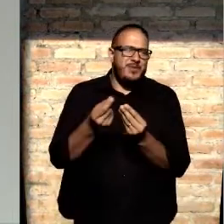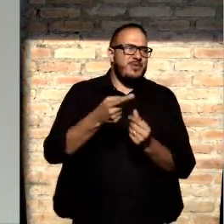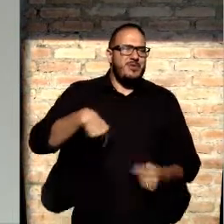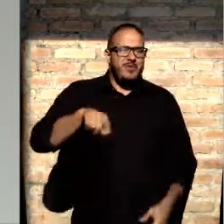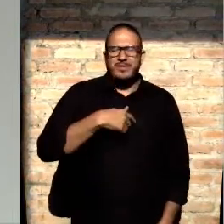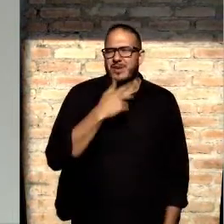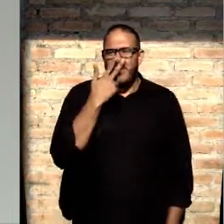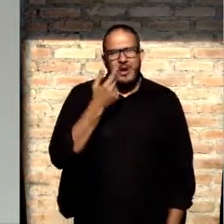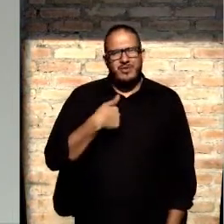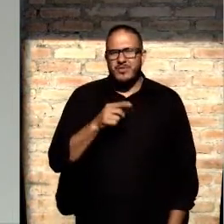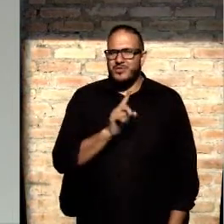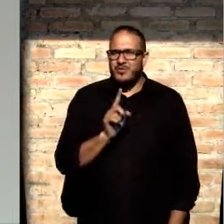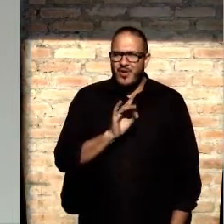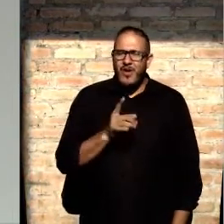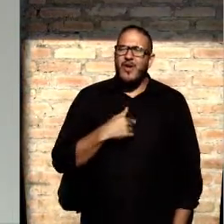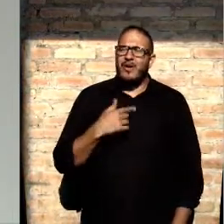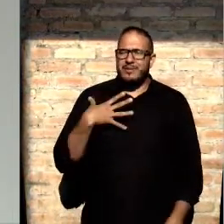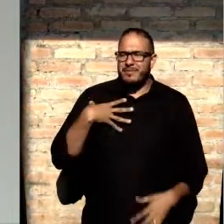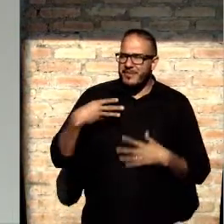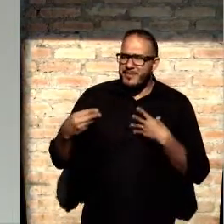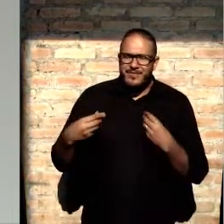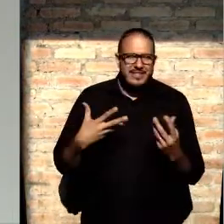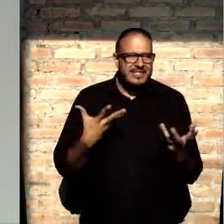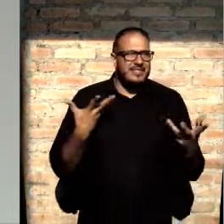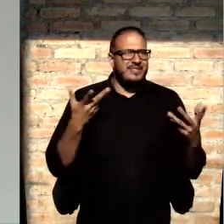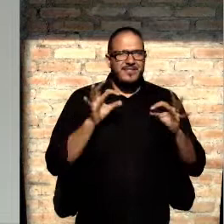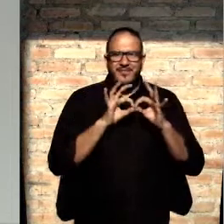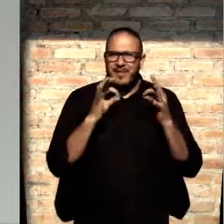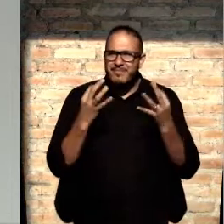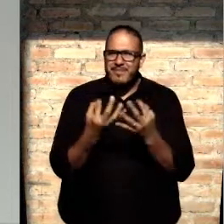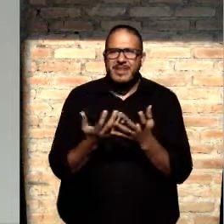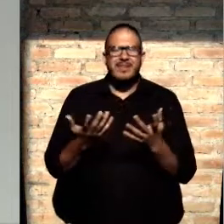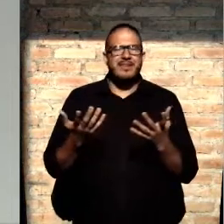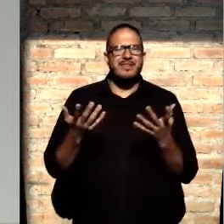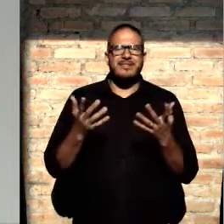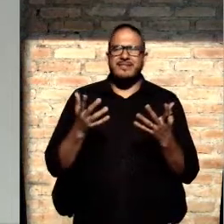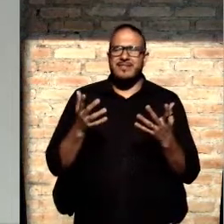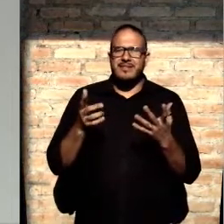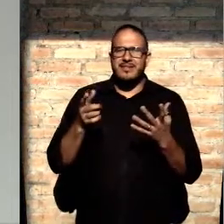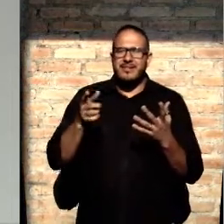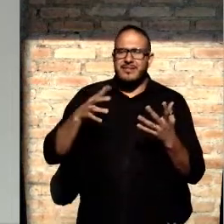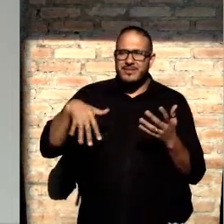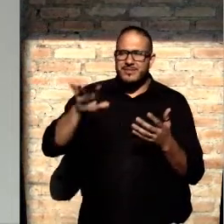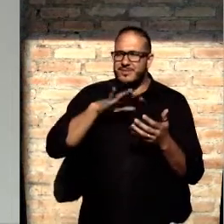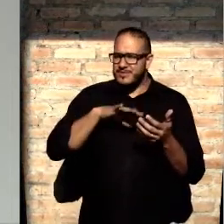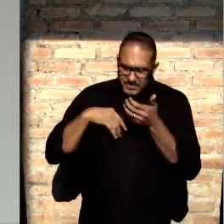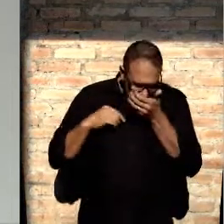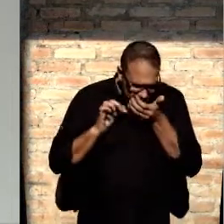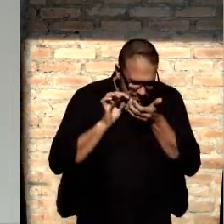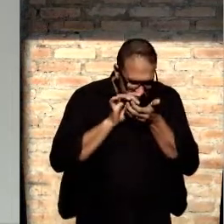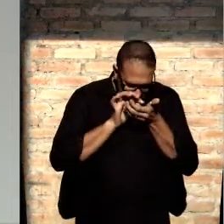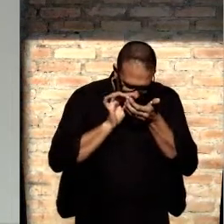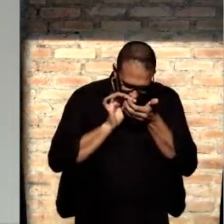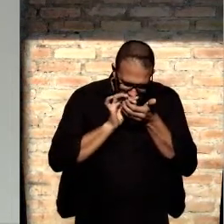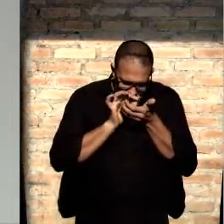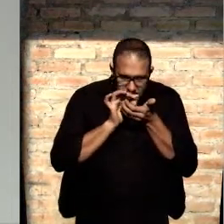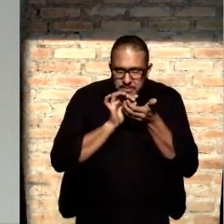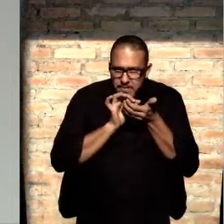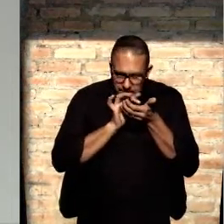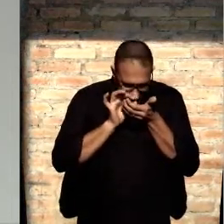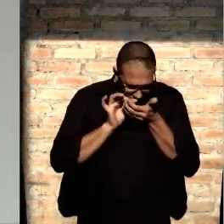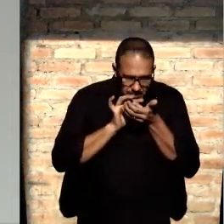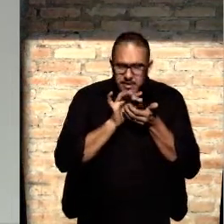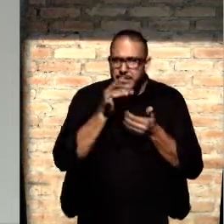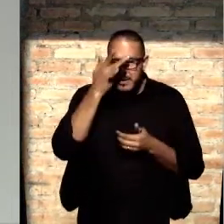sou só eu que os nossos filhos a nossa família de olho no seu naco nariz enfiado na tela as pessoas com